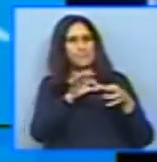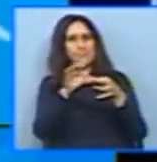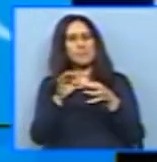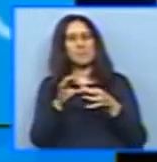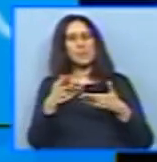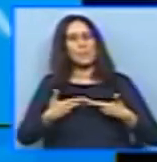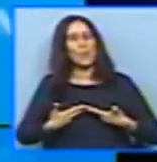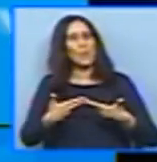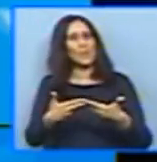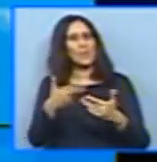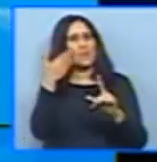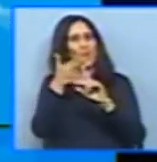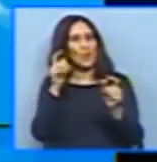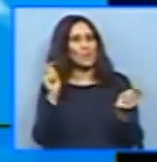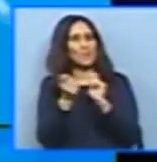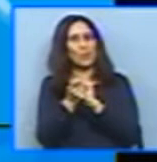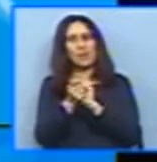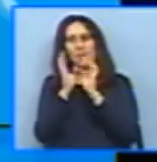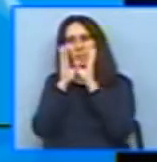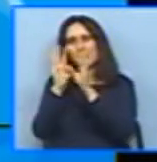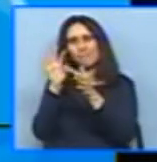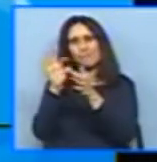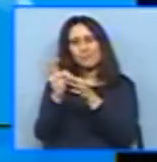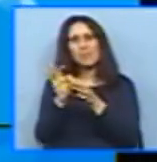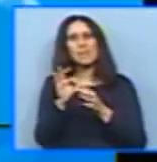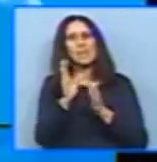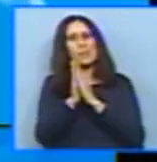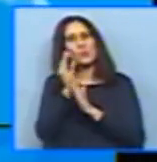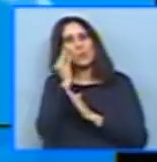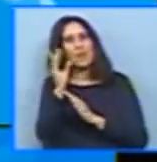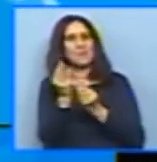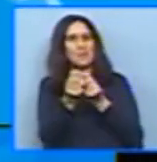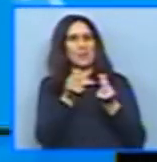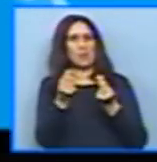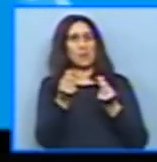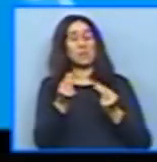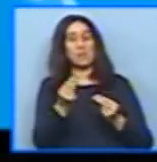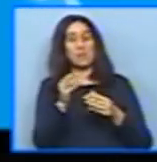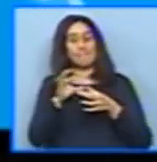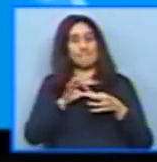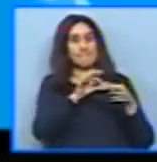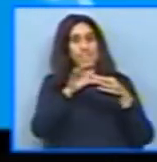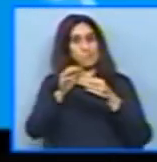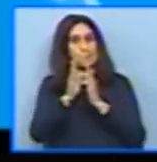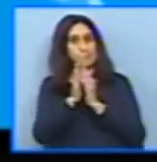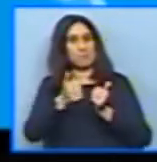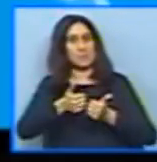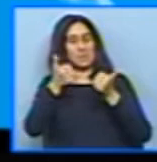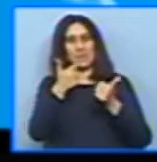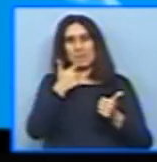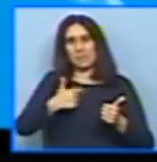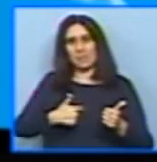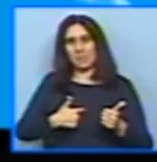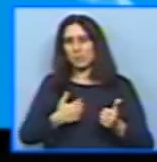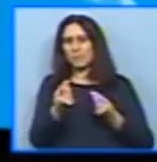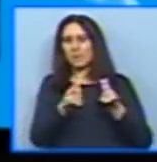mudarmos de foco e focarmos a nossa atenção na maneira como Deus é. E o que a Trindade nos diz, a formação da Trindade acerca